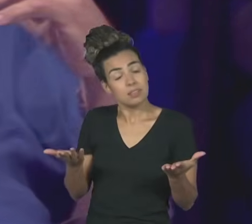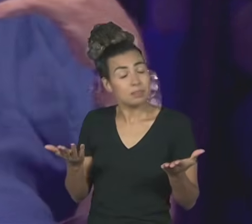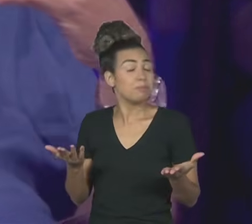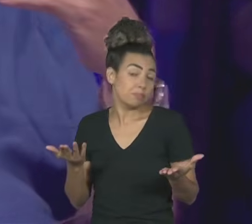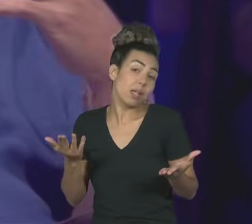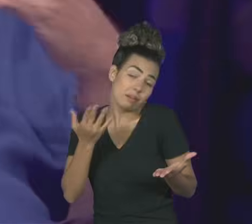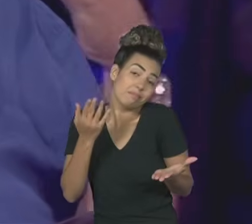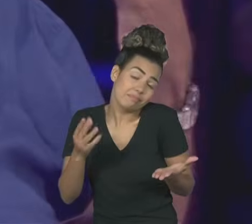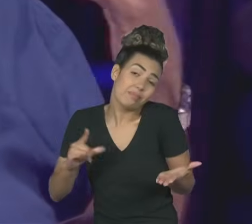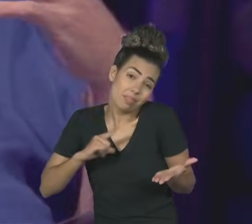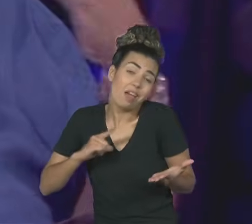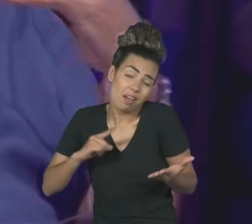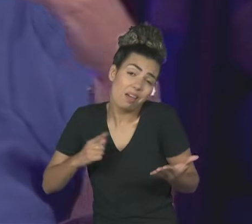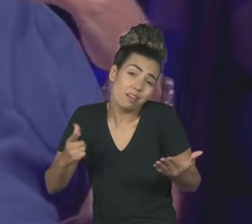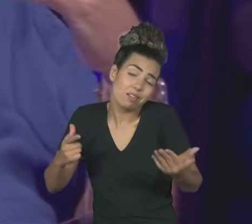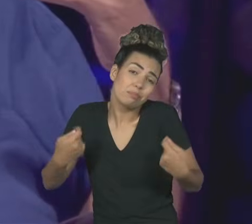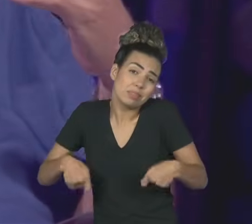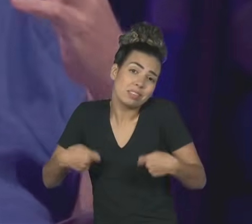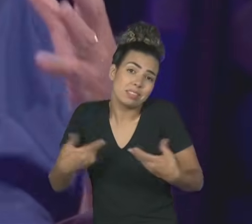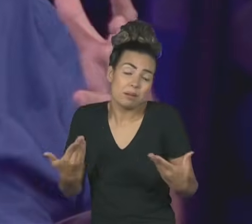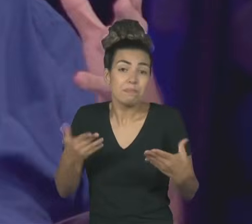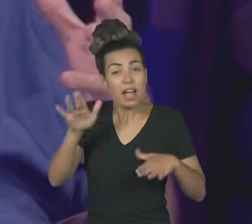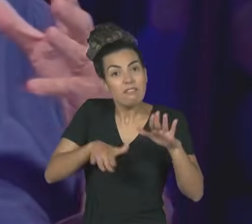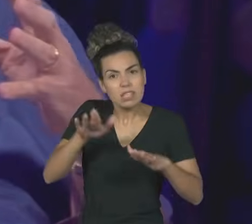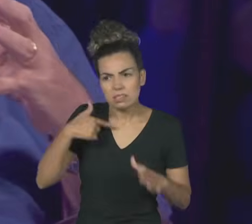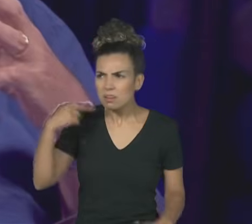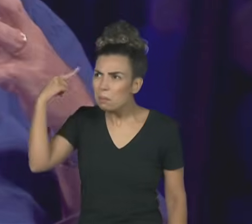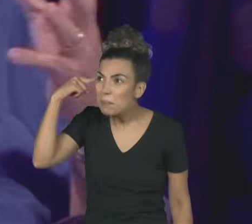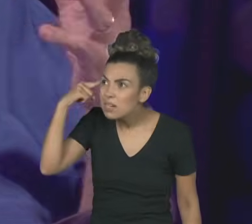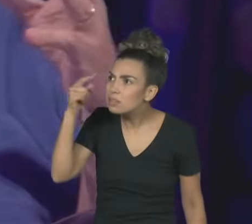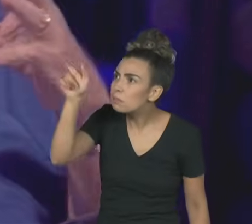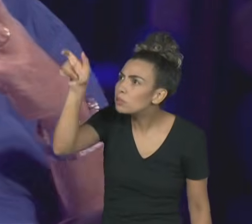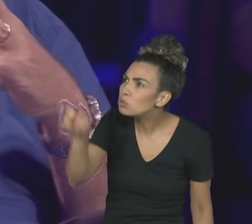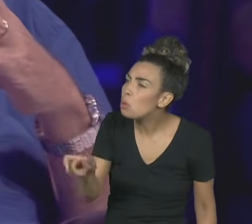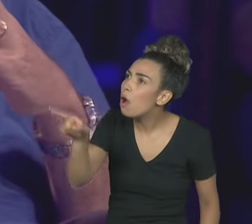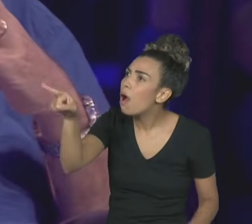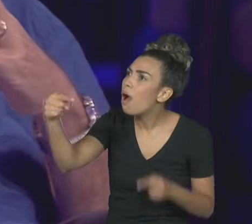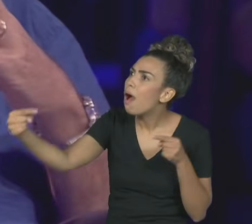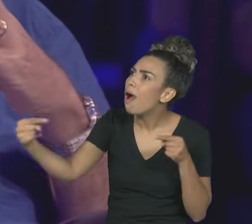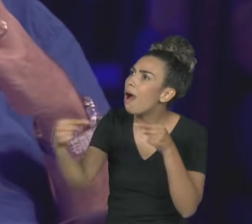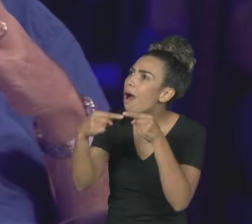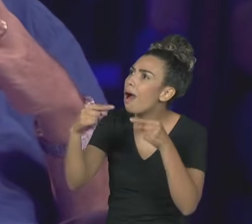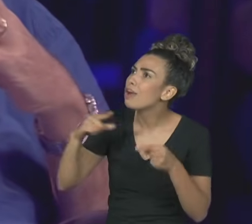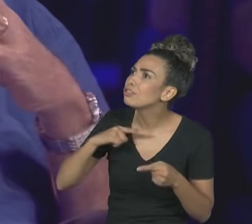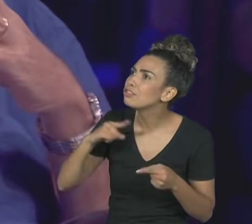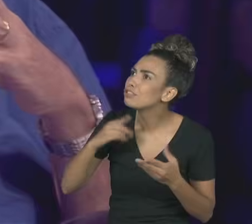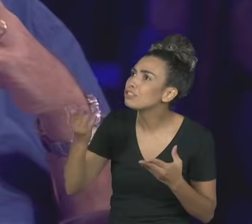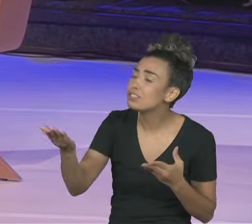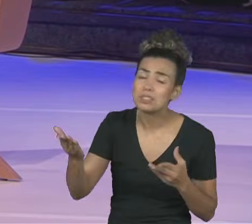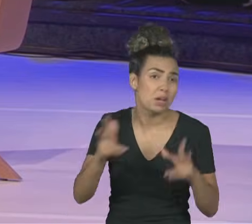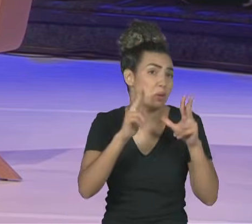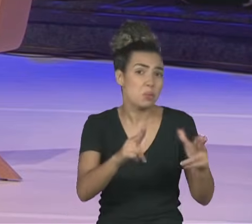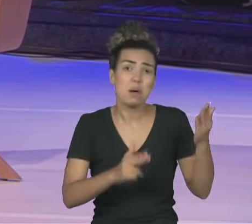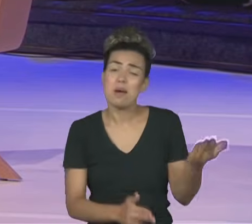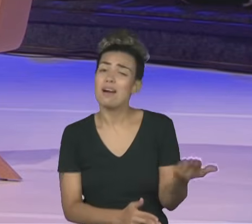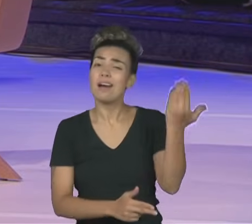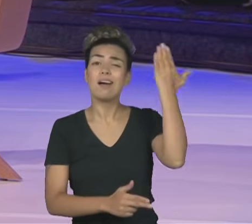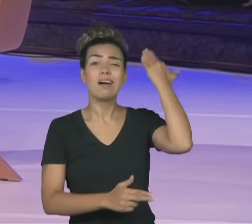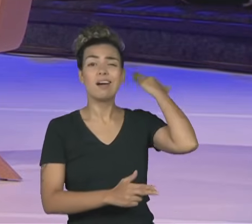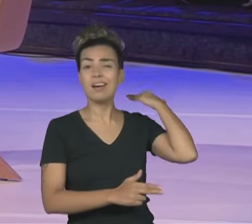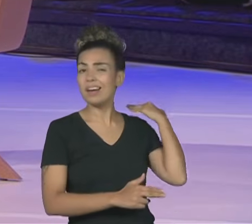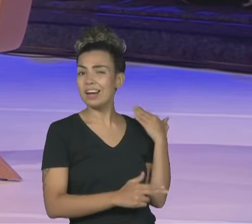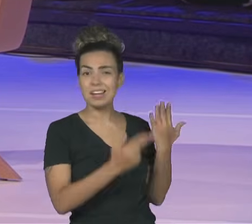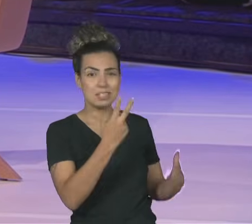que a gente acha que aquela pessoinha completa a gente. Desde Platão, né? Desde Platão. Cortou ali uma